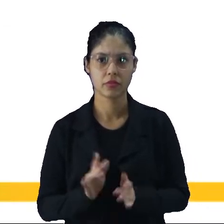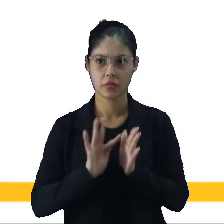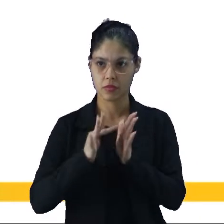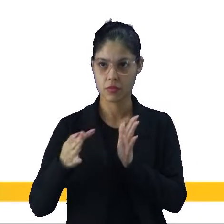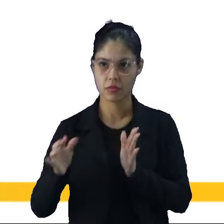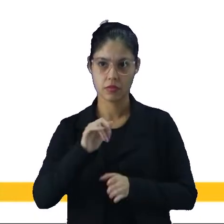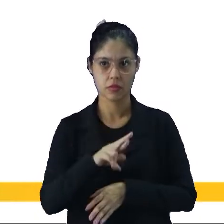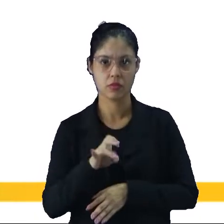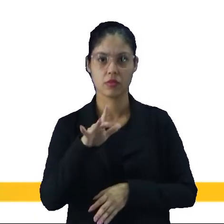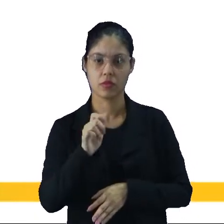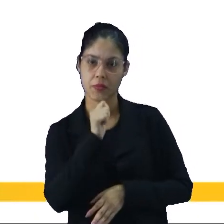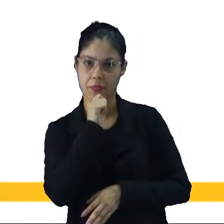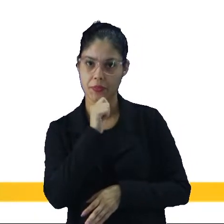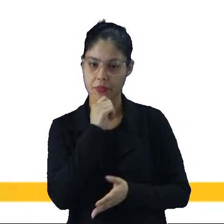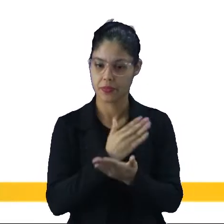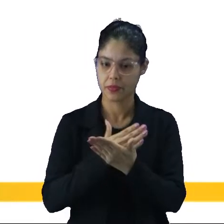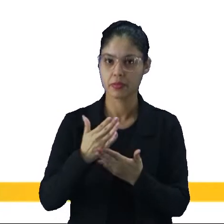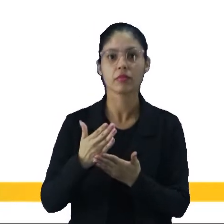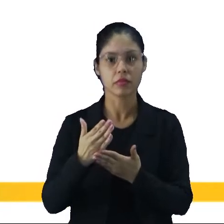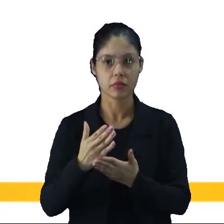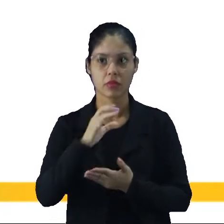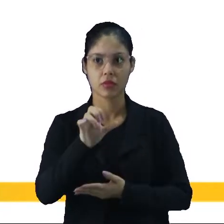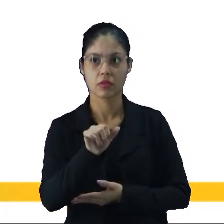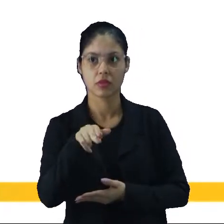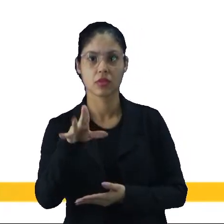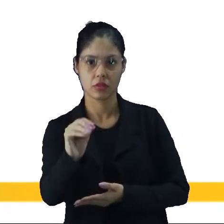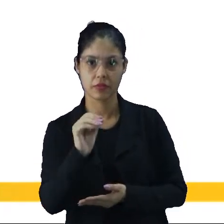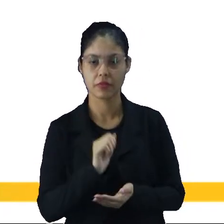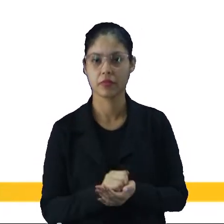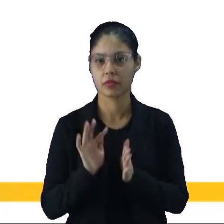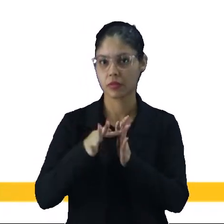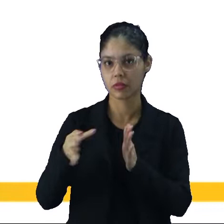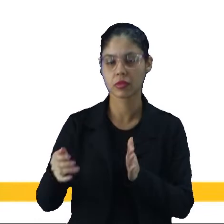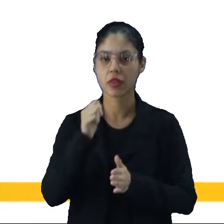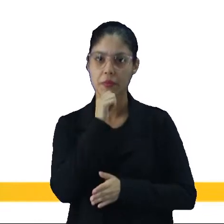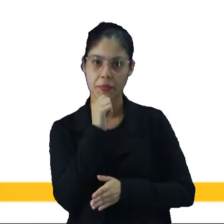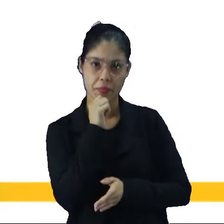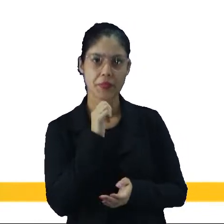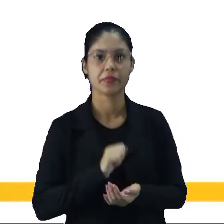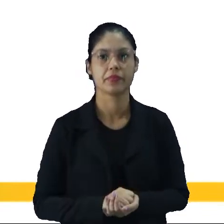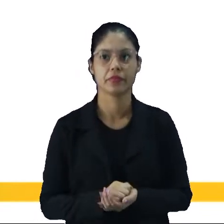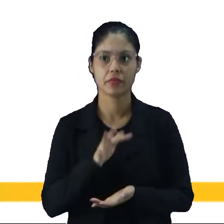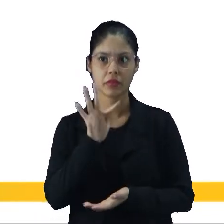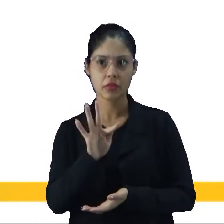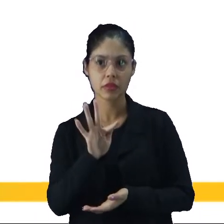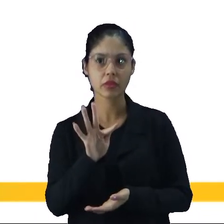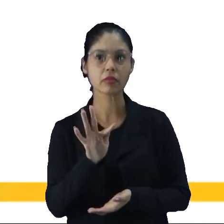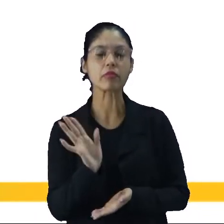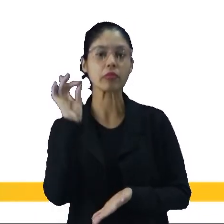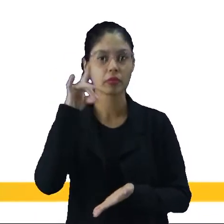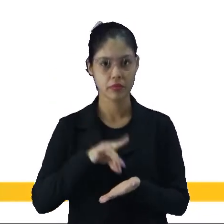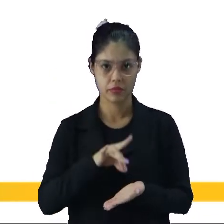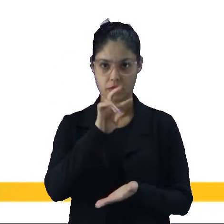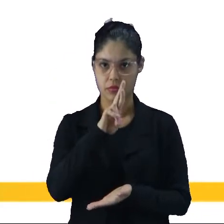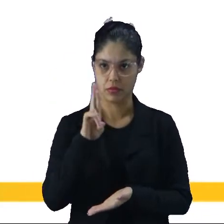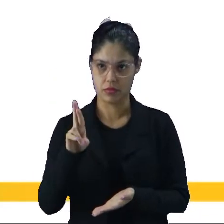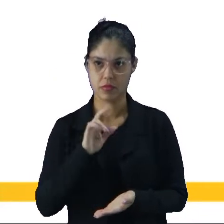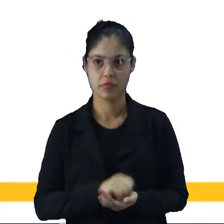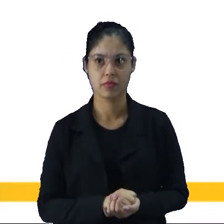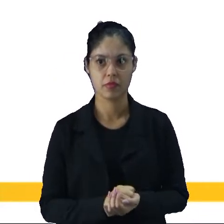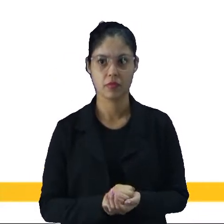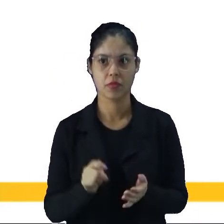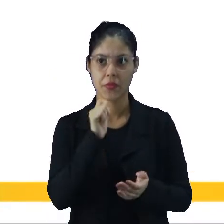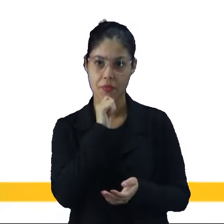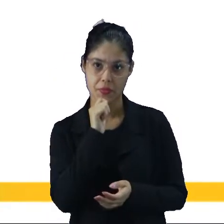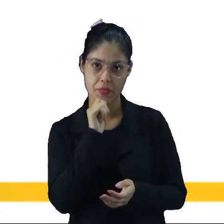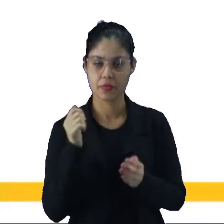Funções trigonométricas, vamos começar pela função cosseno. A função cosseno é a função f dos reais nos reais, cuja